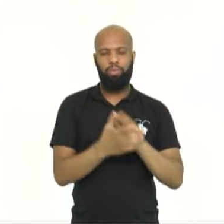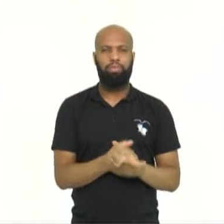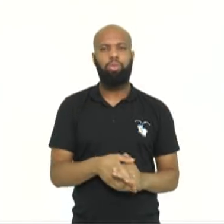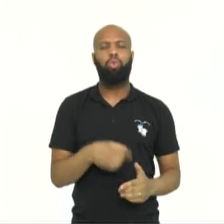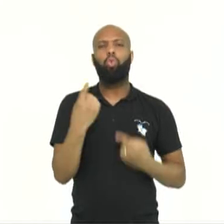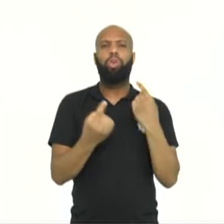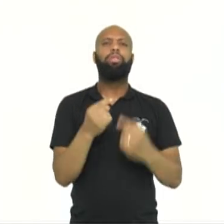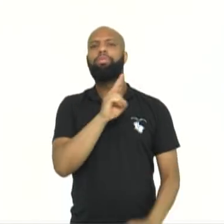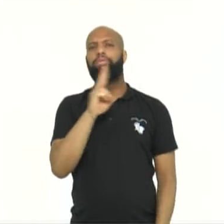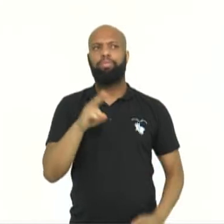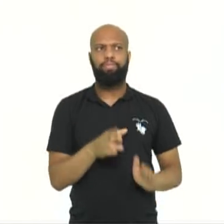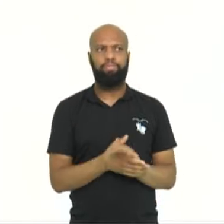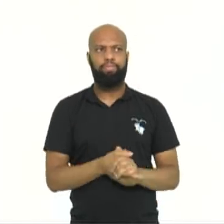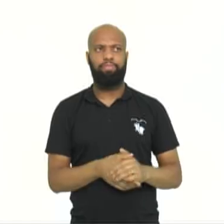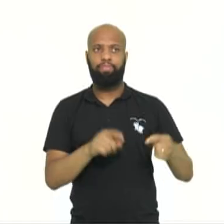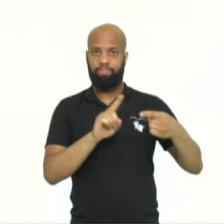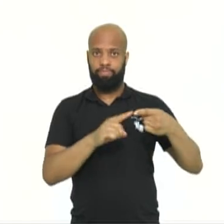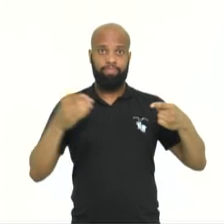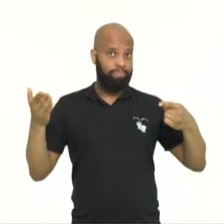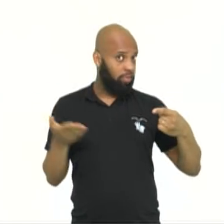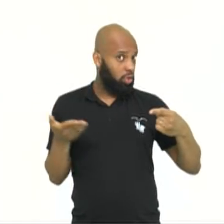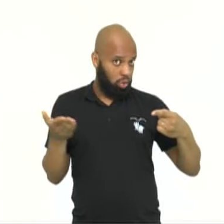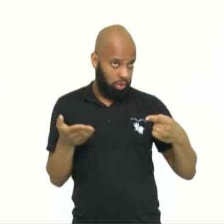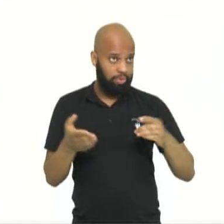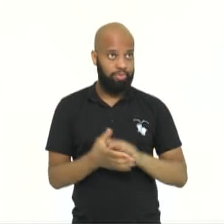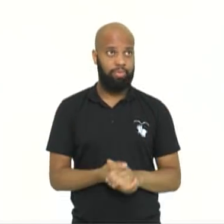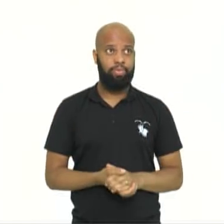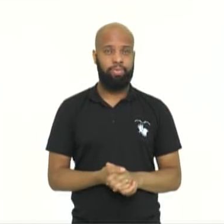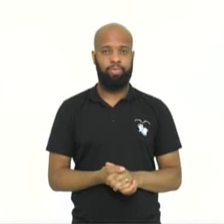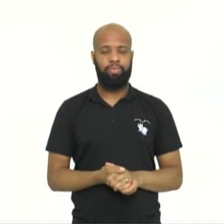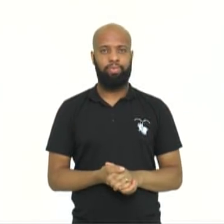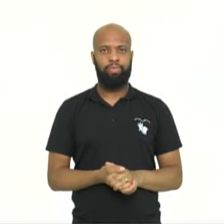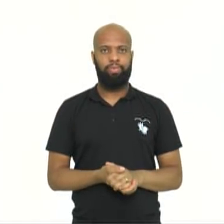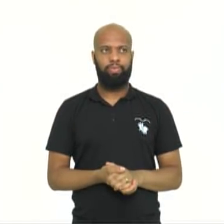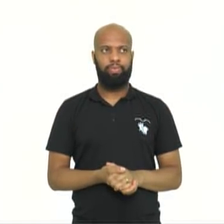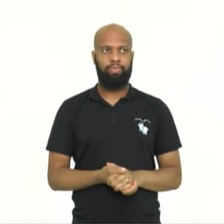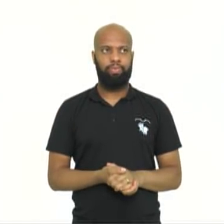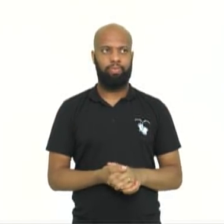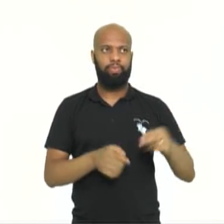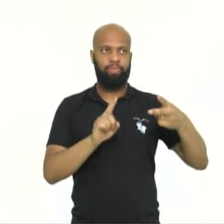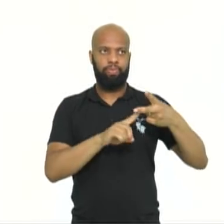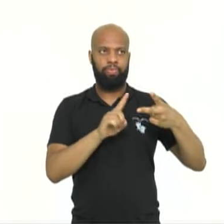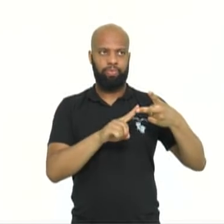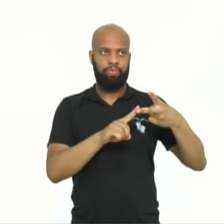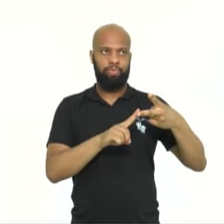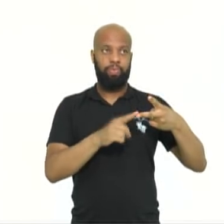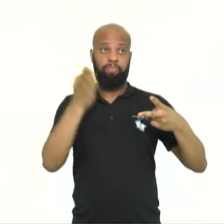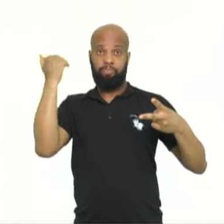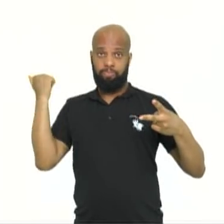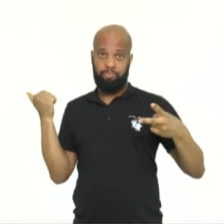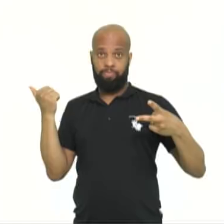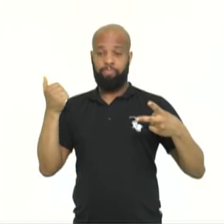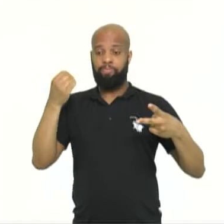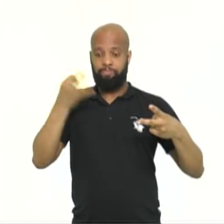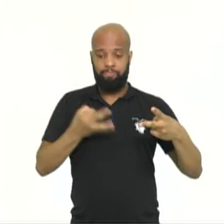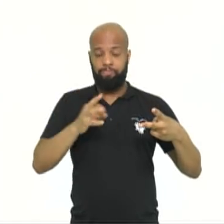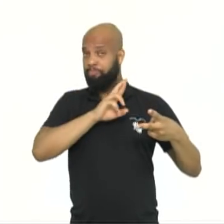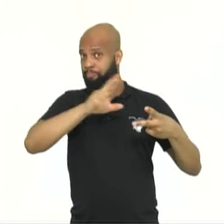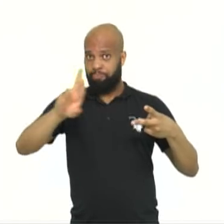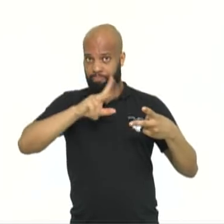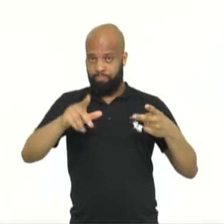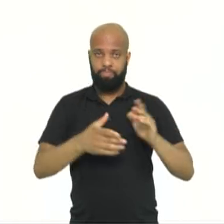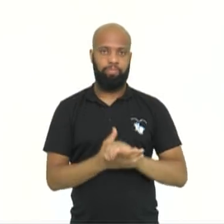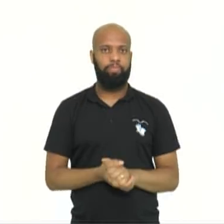Qual é? É o presente, será? Letra A, presente. Letra B, pretérito